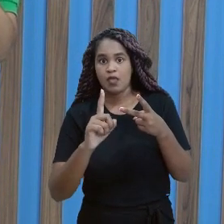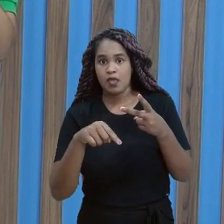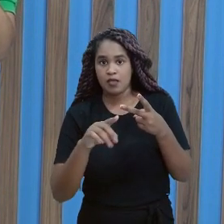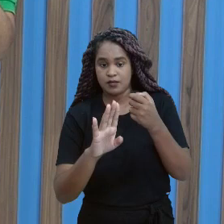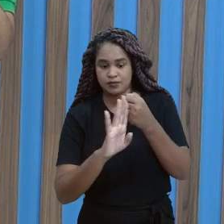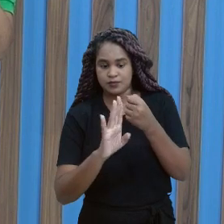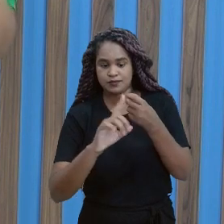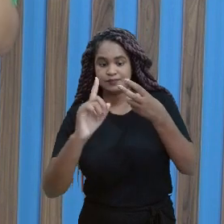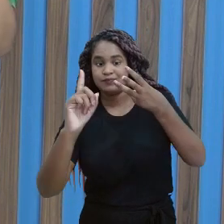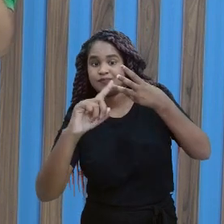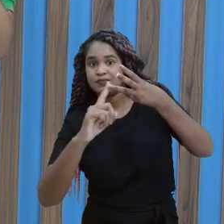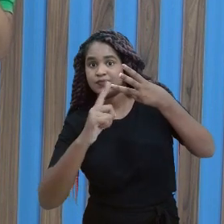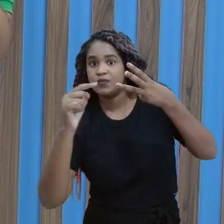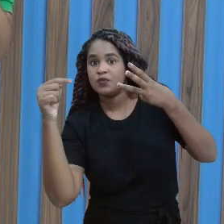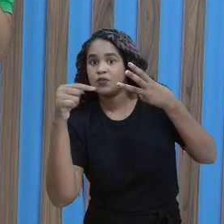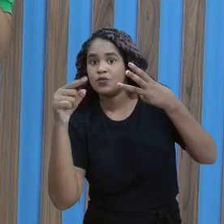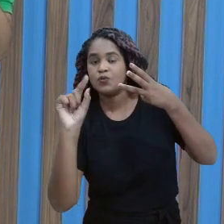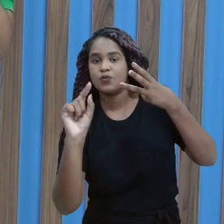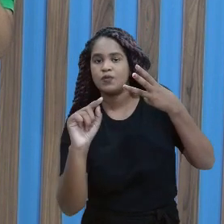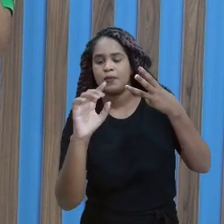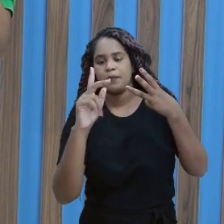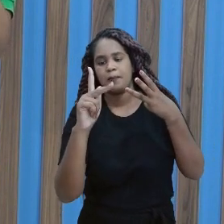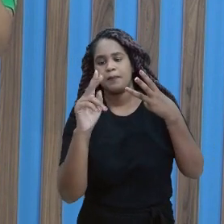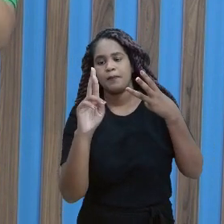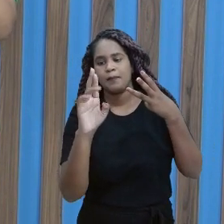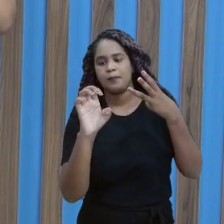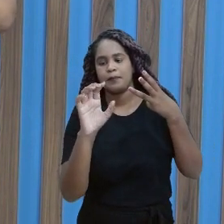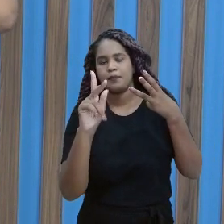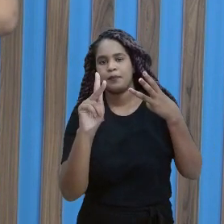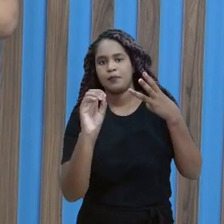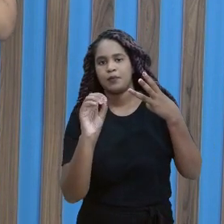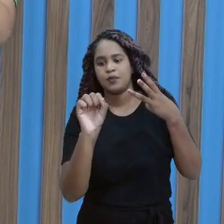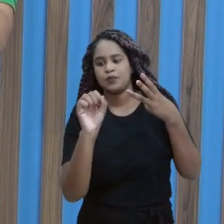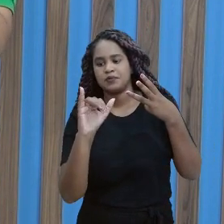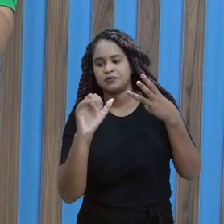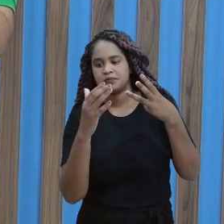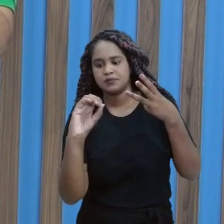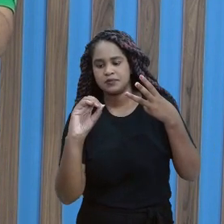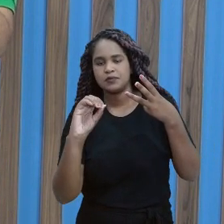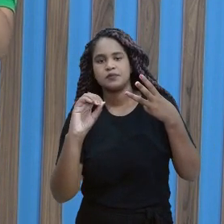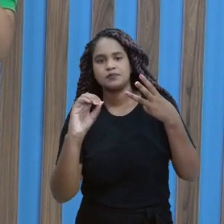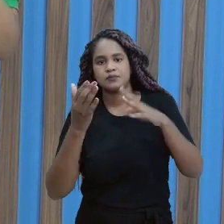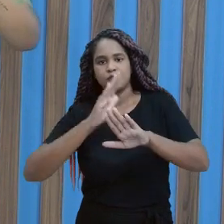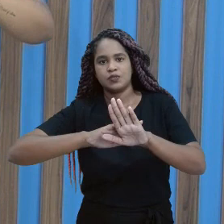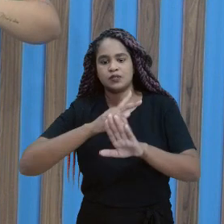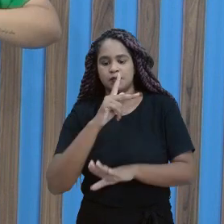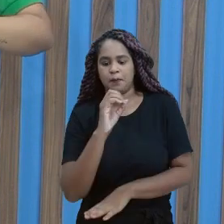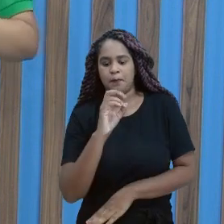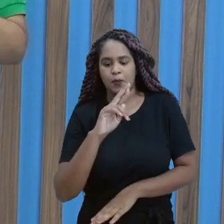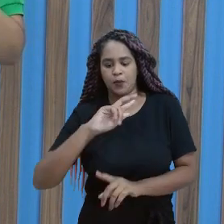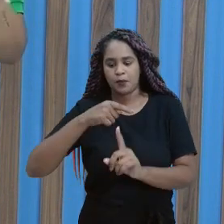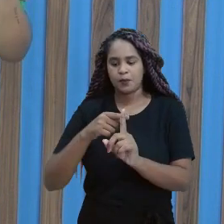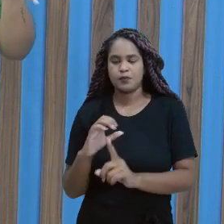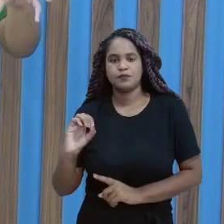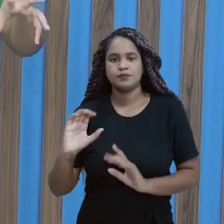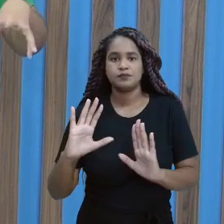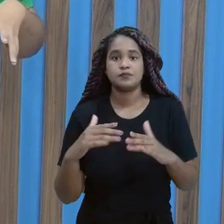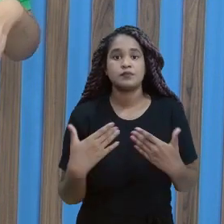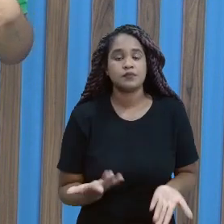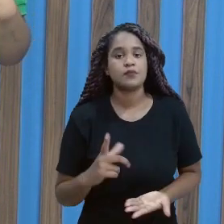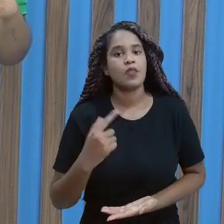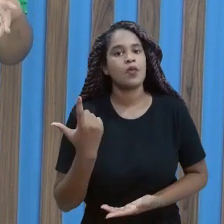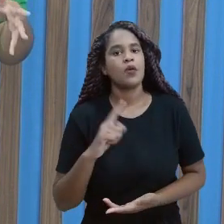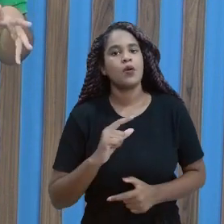Então o que é que sobra para a gente? A preposição por com o o, tá certo? Então a gente consegue fazer